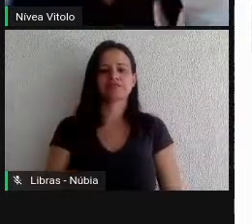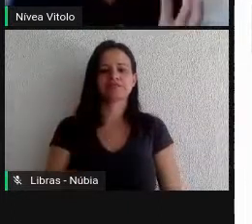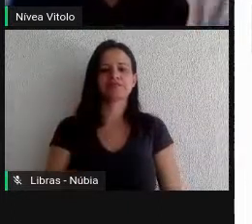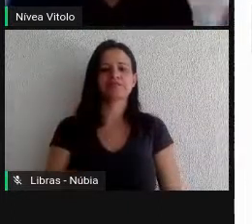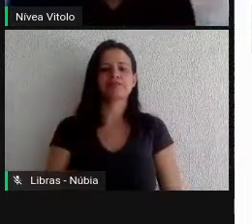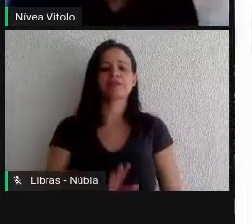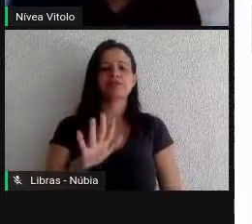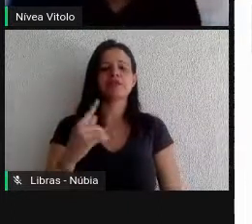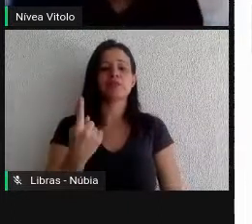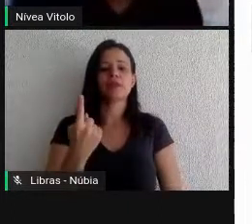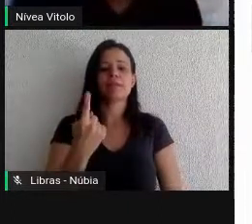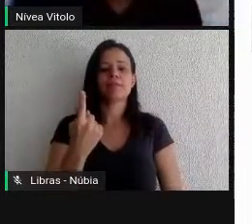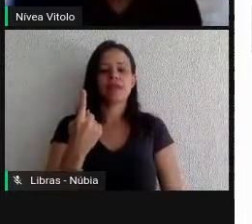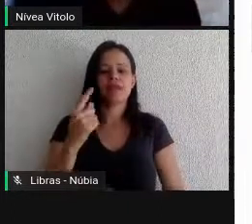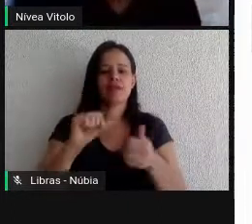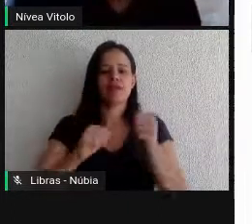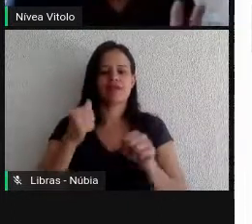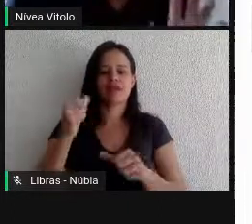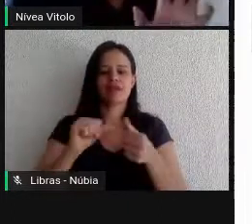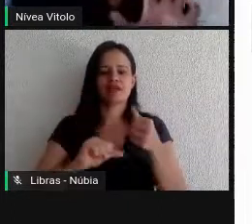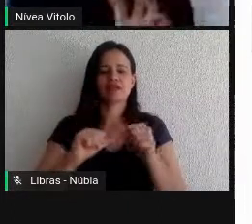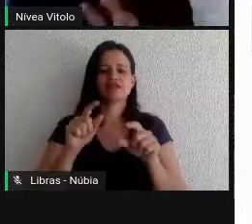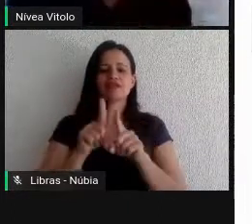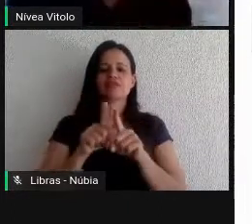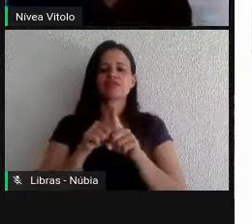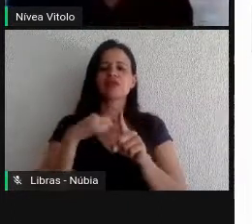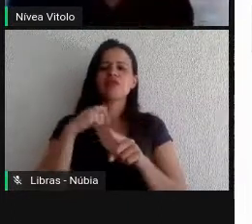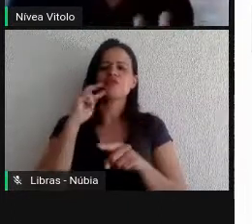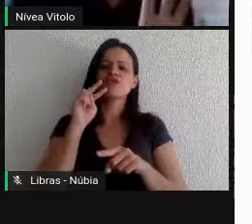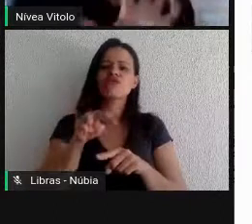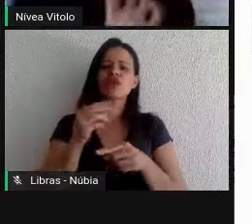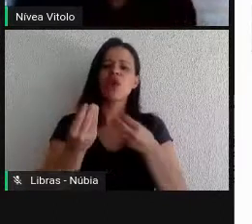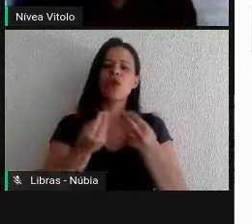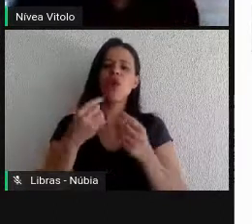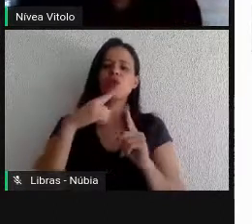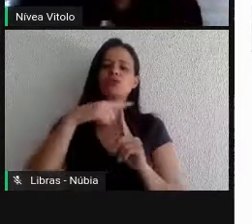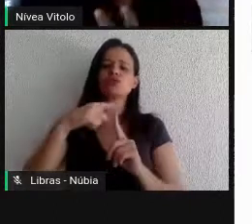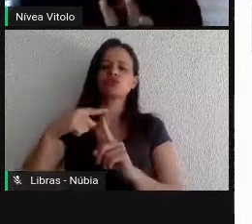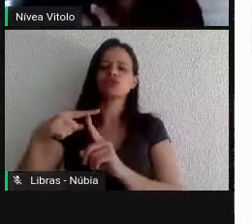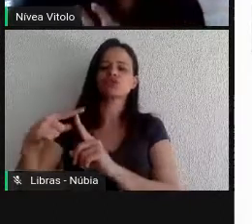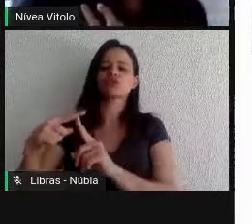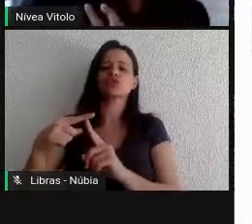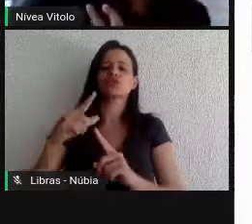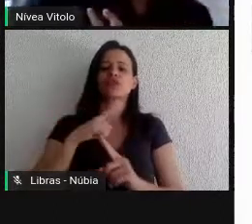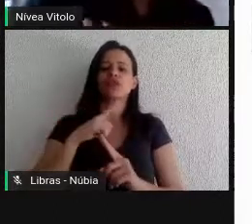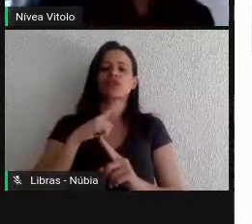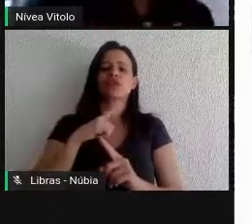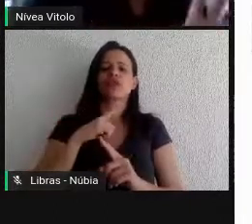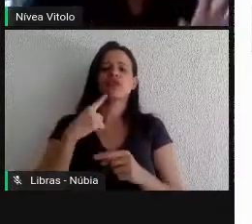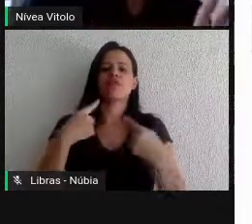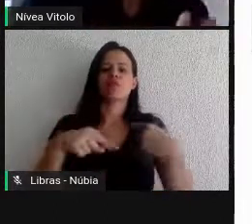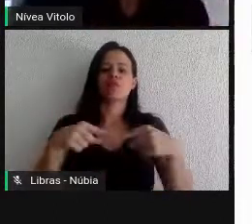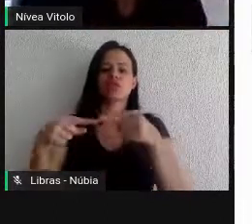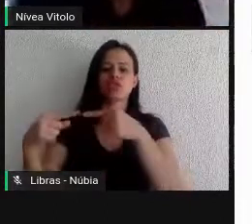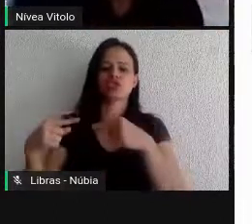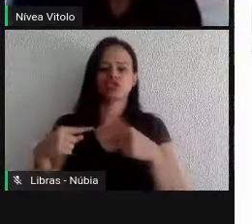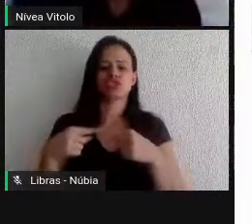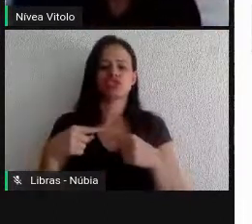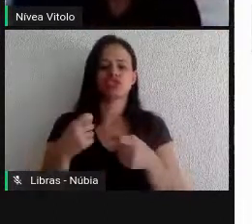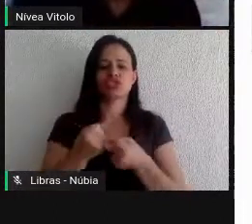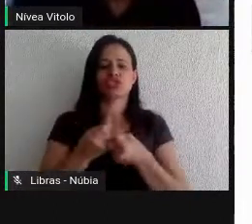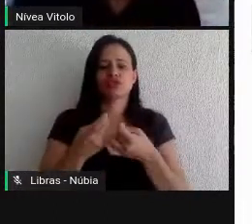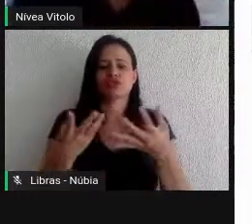primeira avaliação que eu fiz, e também avaliei os tipos de beneficiários dessas políticas distributivas, se